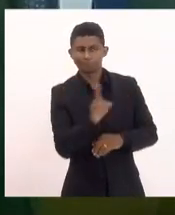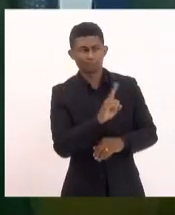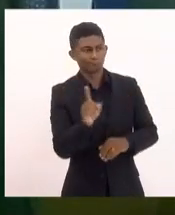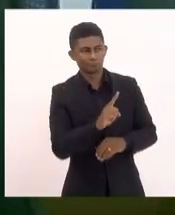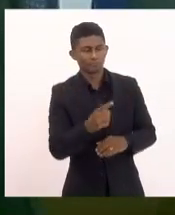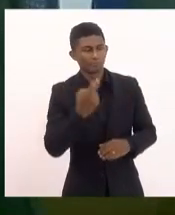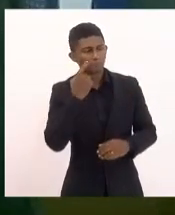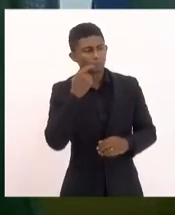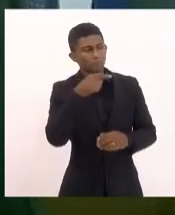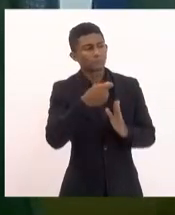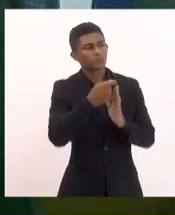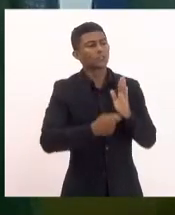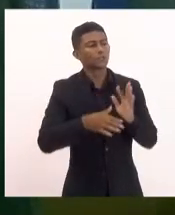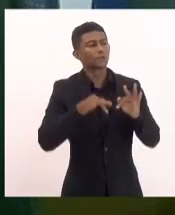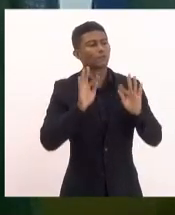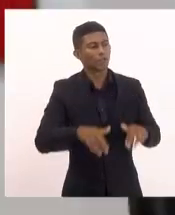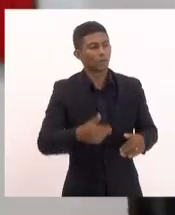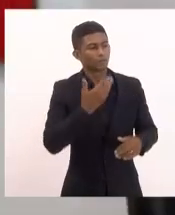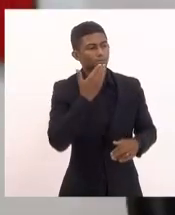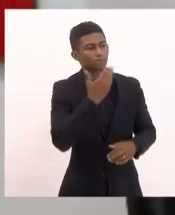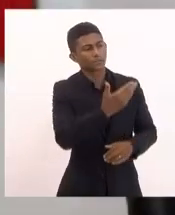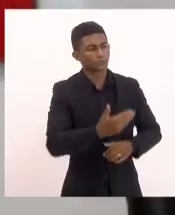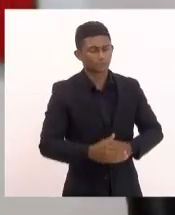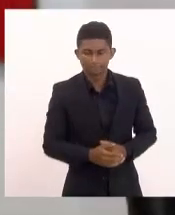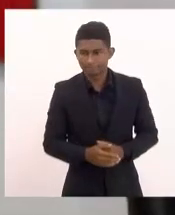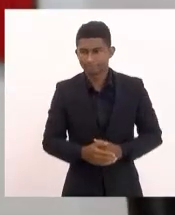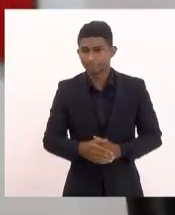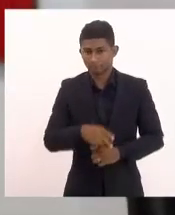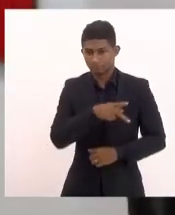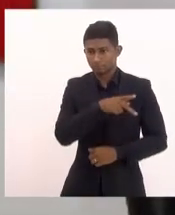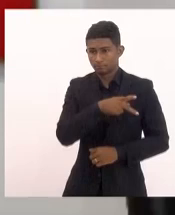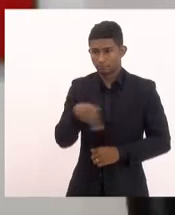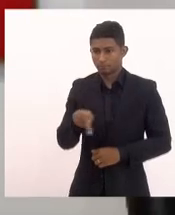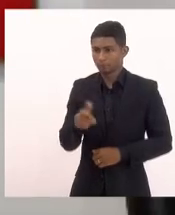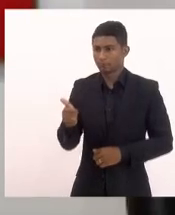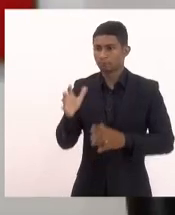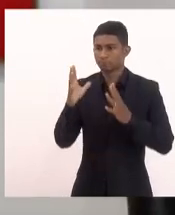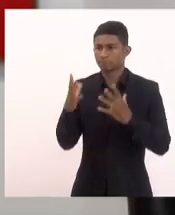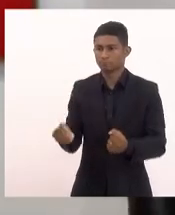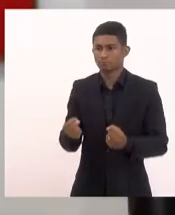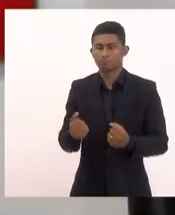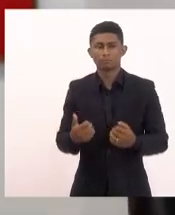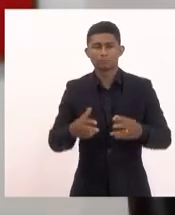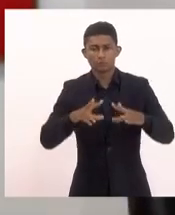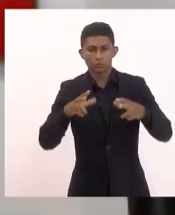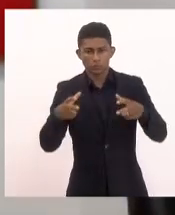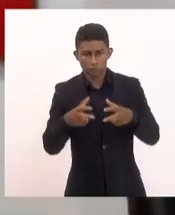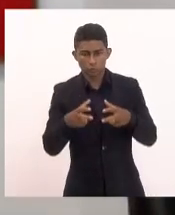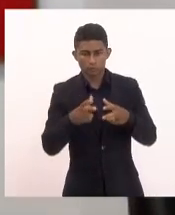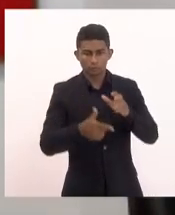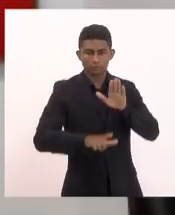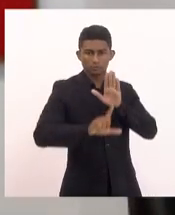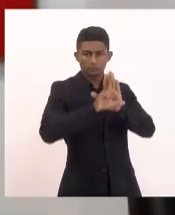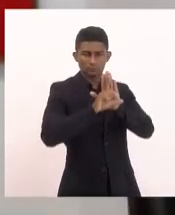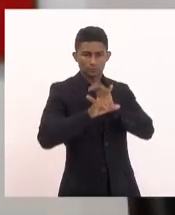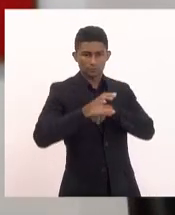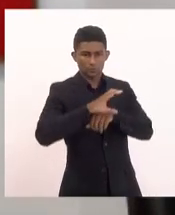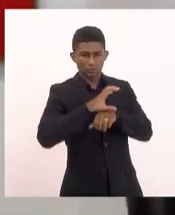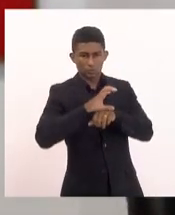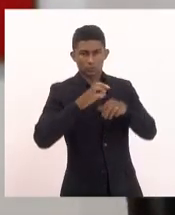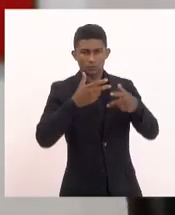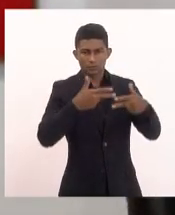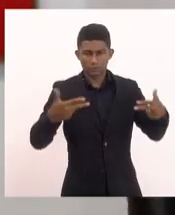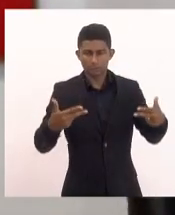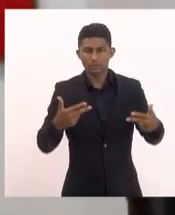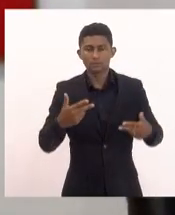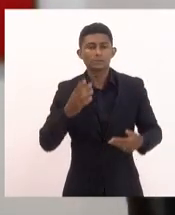de redação. Que a presidência defere. Pela Comissão de Legislação Constitucional e Códigos, deputado